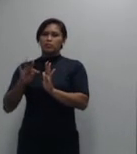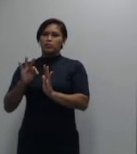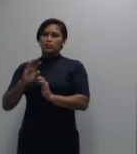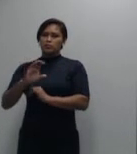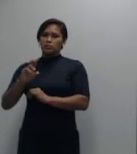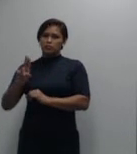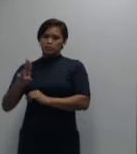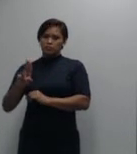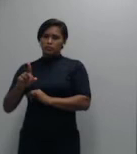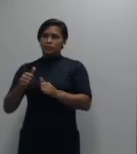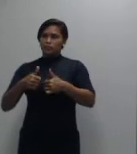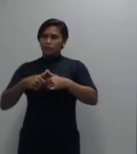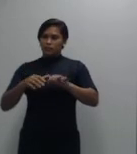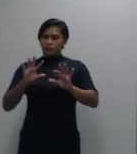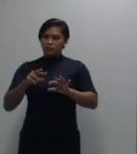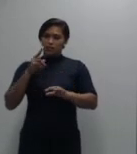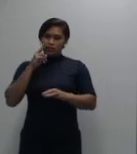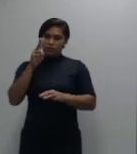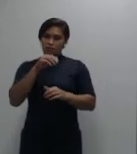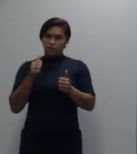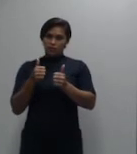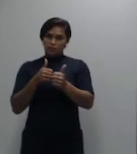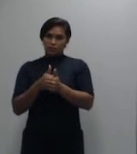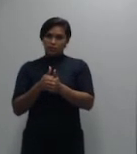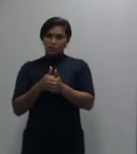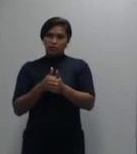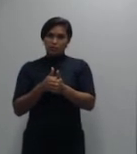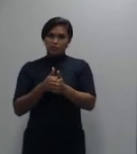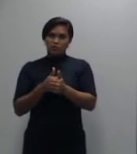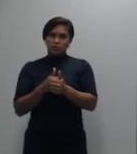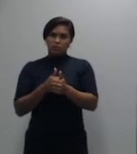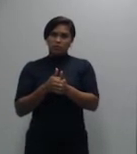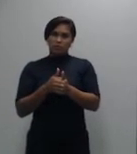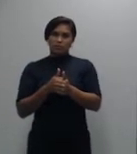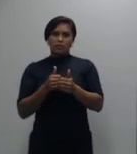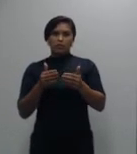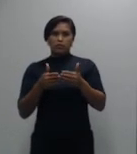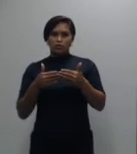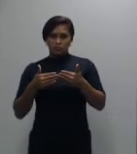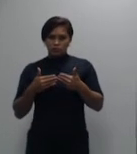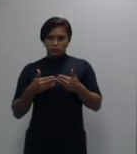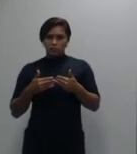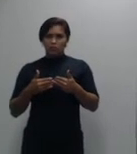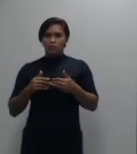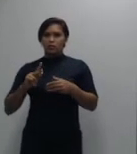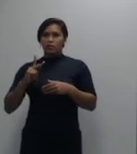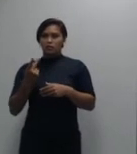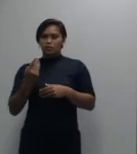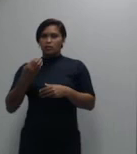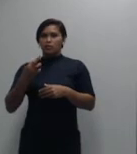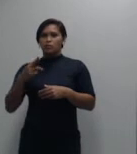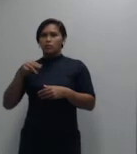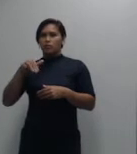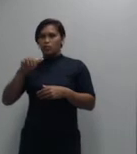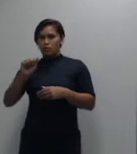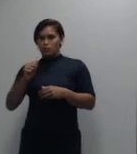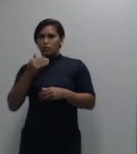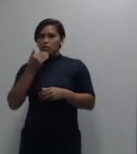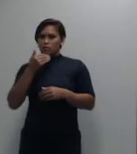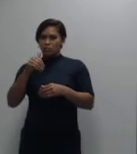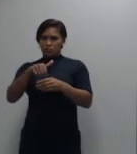e por isso eu acompanho e Novembro é a minha fé Benjamin que pai ia vir